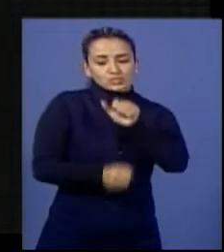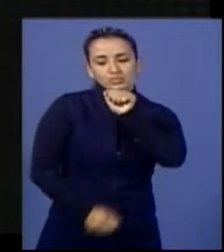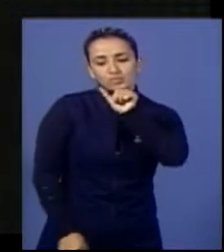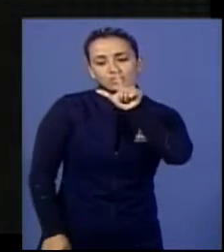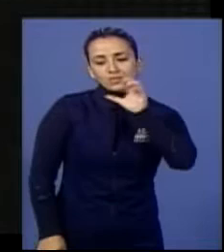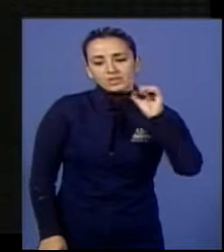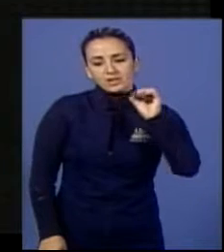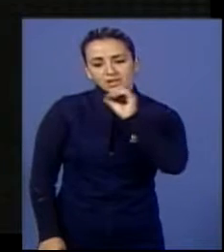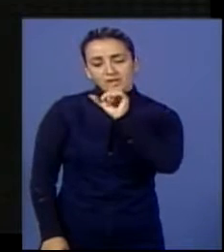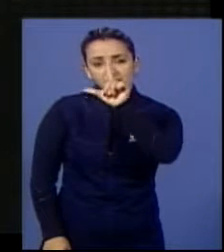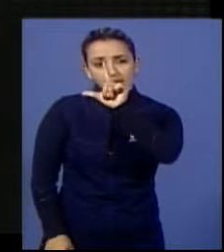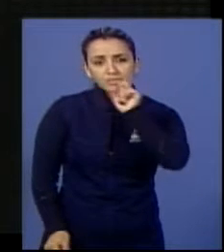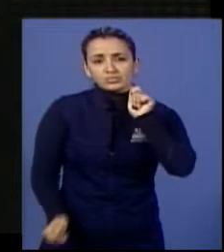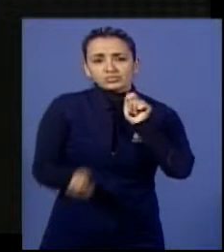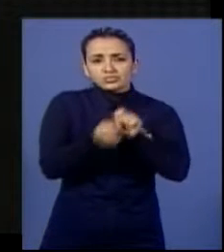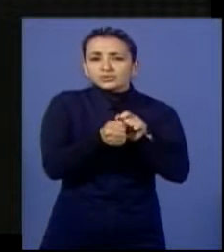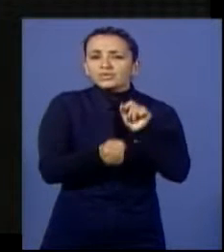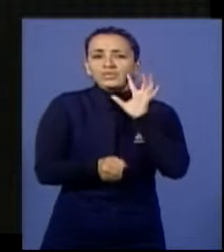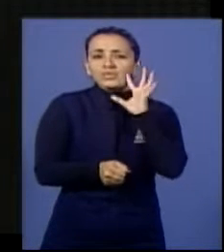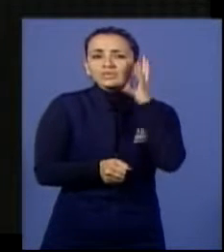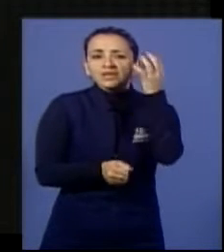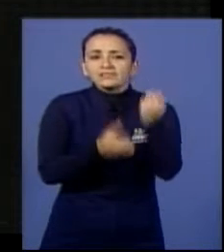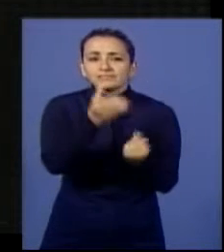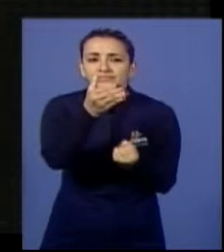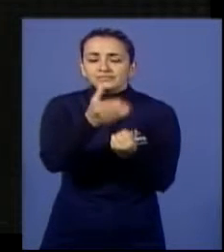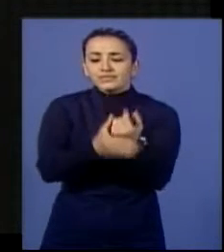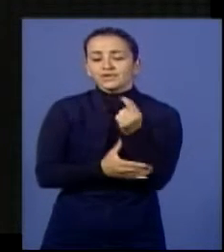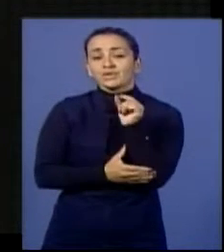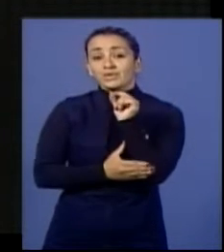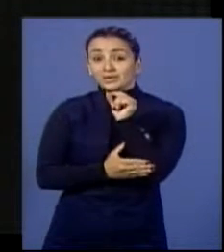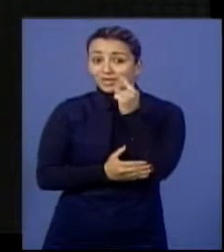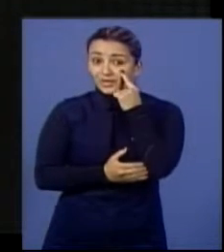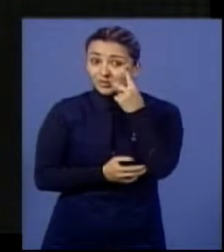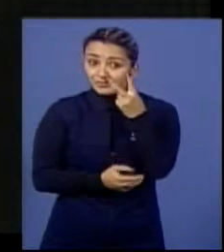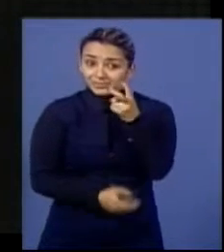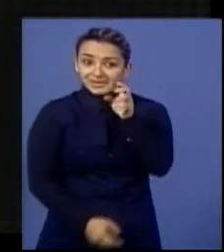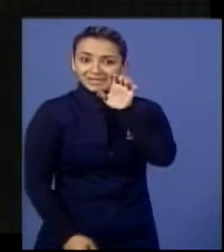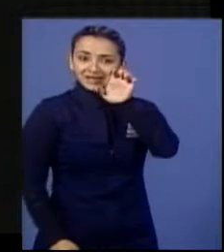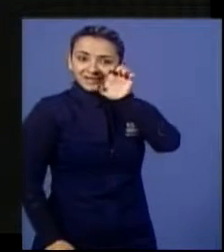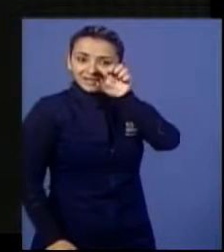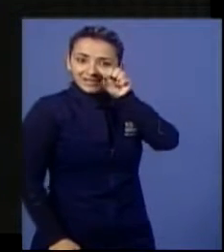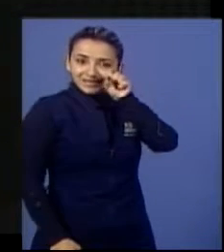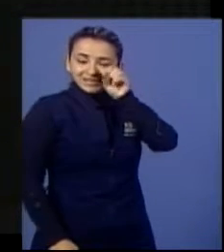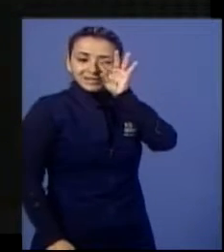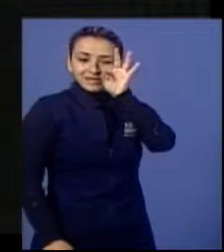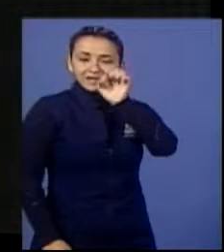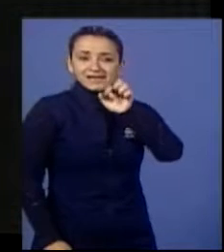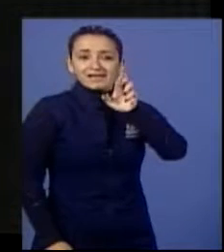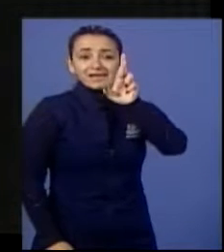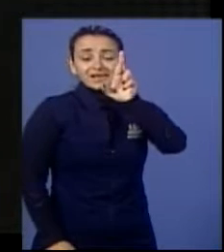reagi essas duas partes, provavelmente formou éster, porque houve a saída